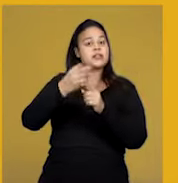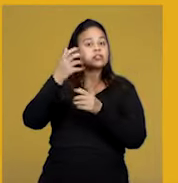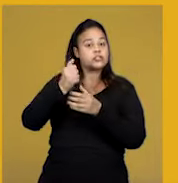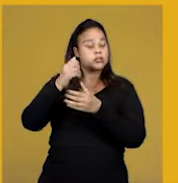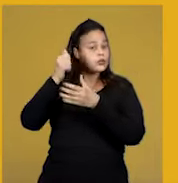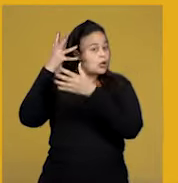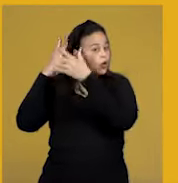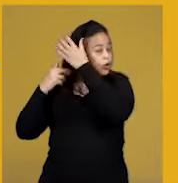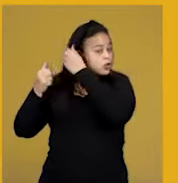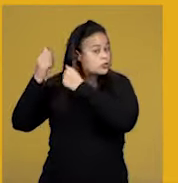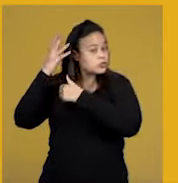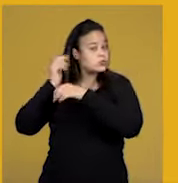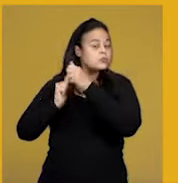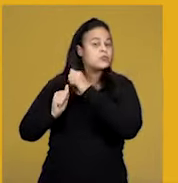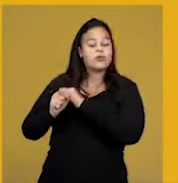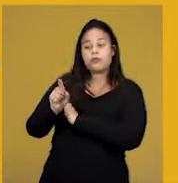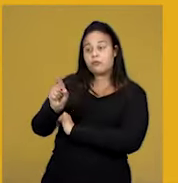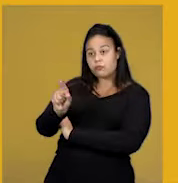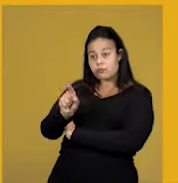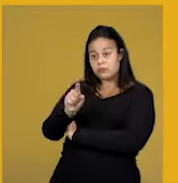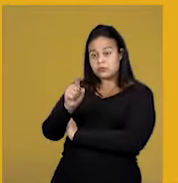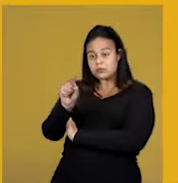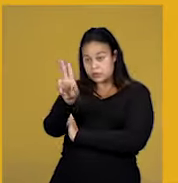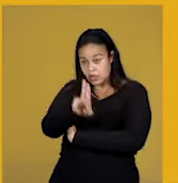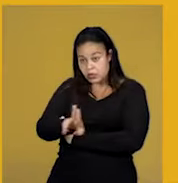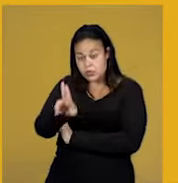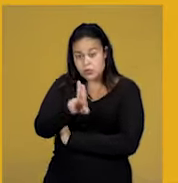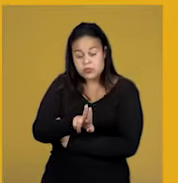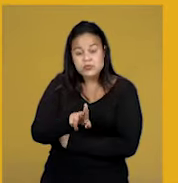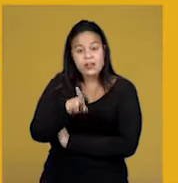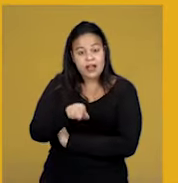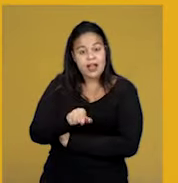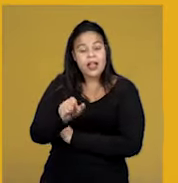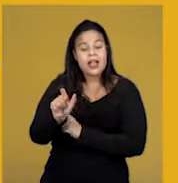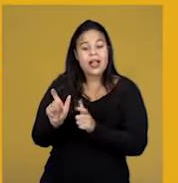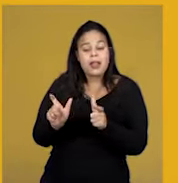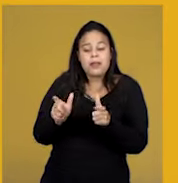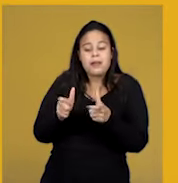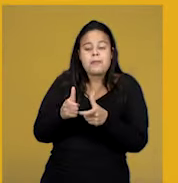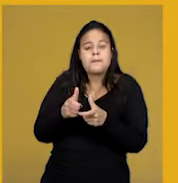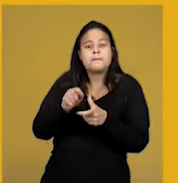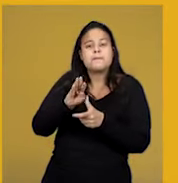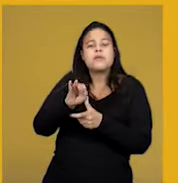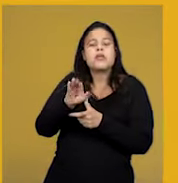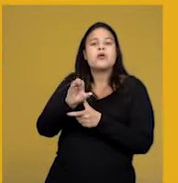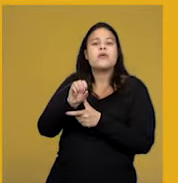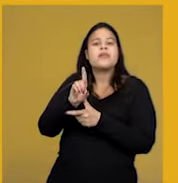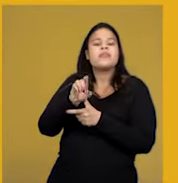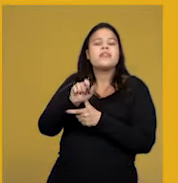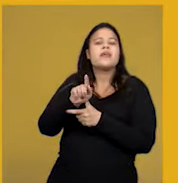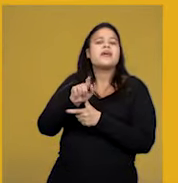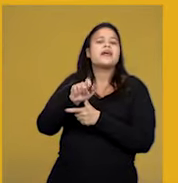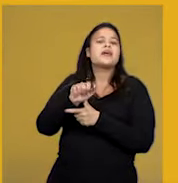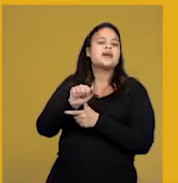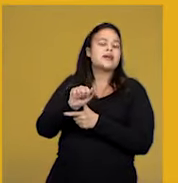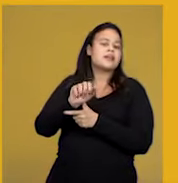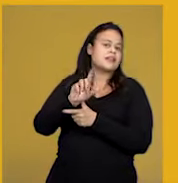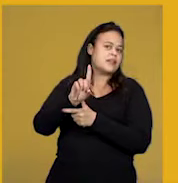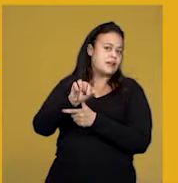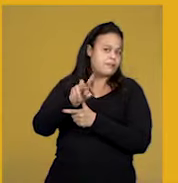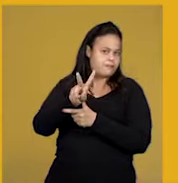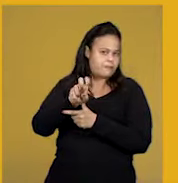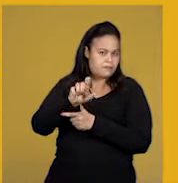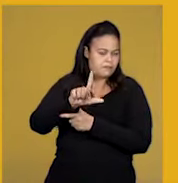você é também o pronome. É biodegradável. Saiba que produtos assim são